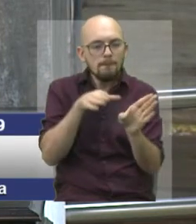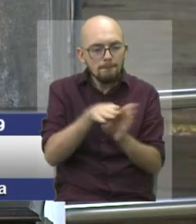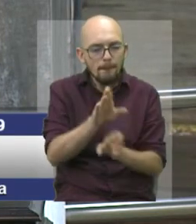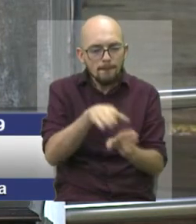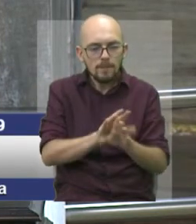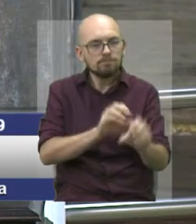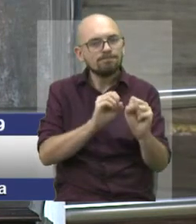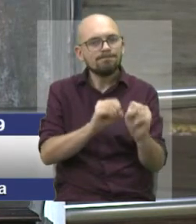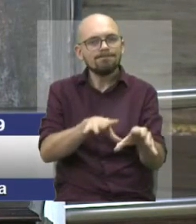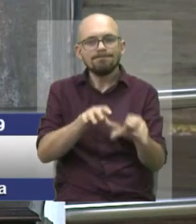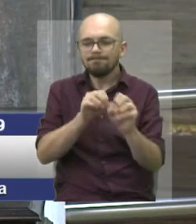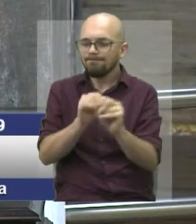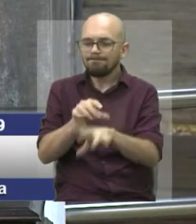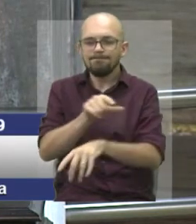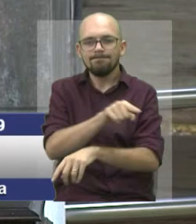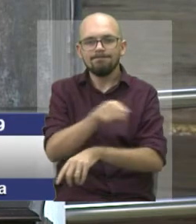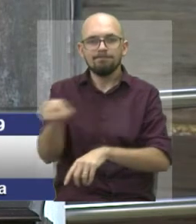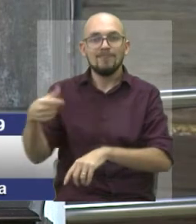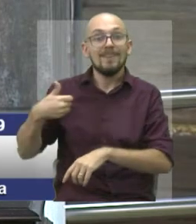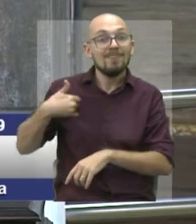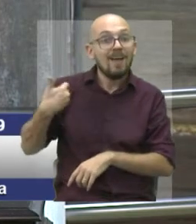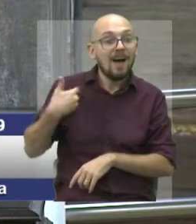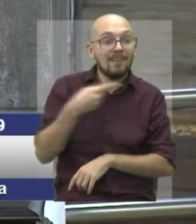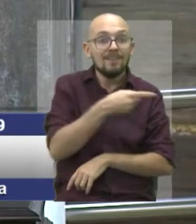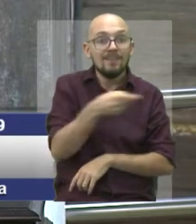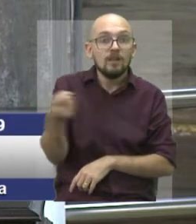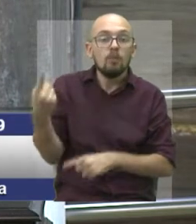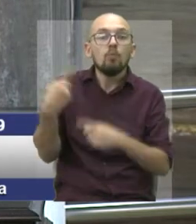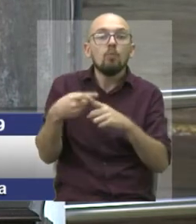essas informações numa idade em que a criança